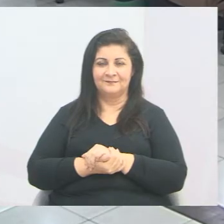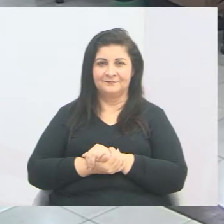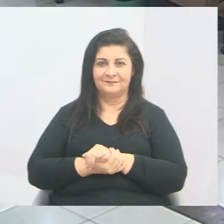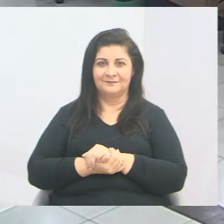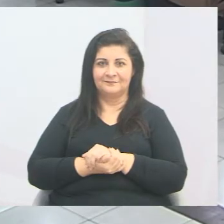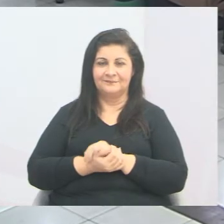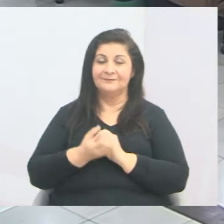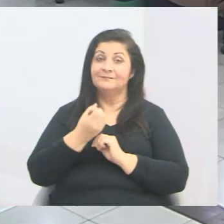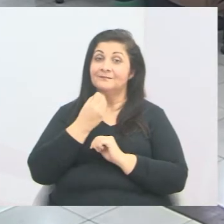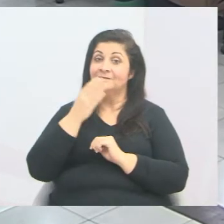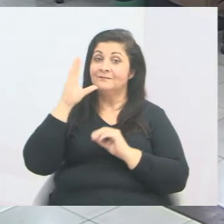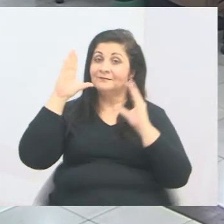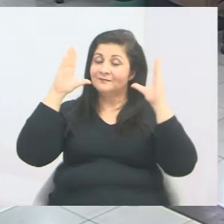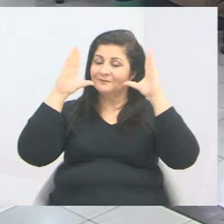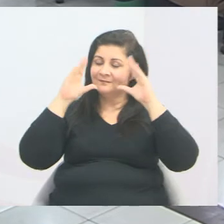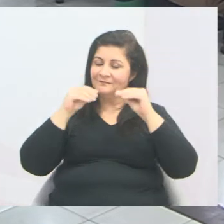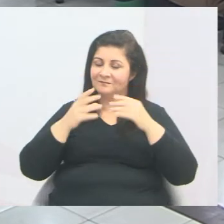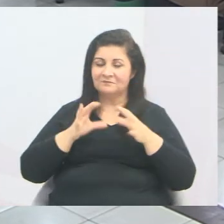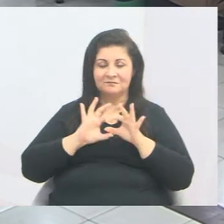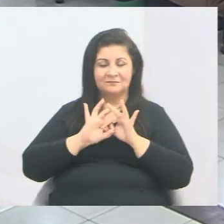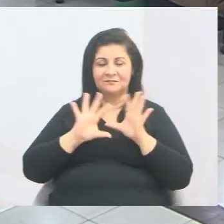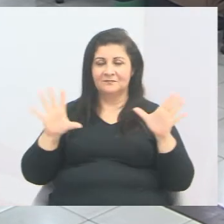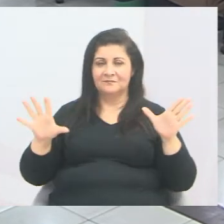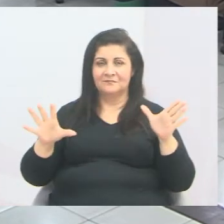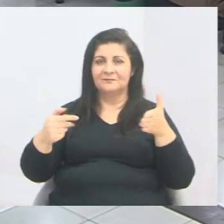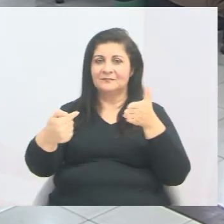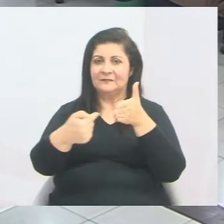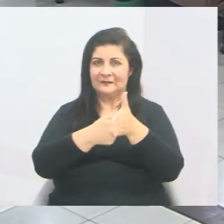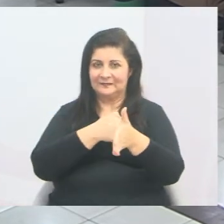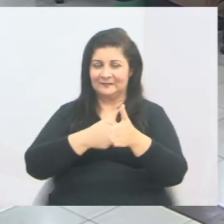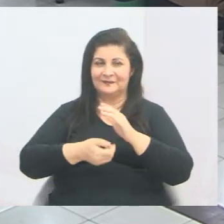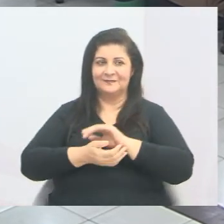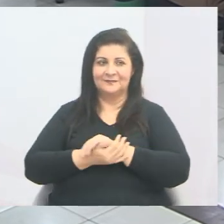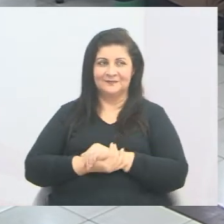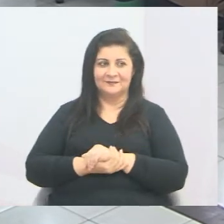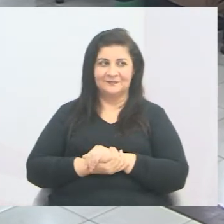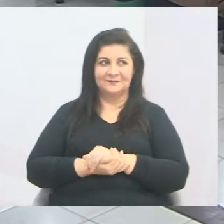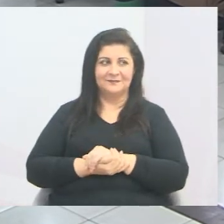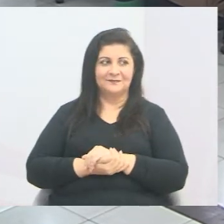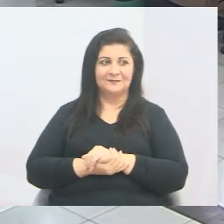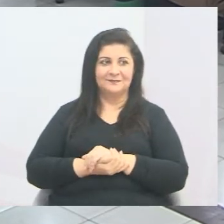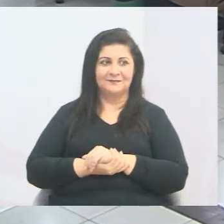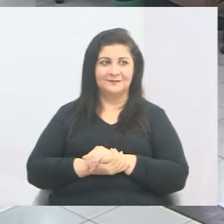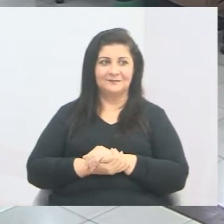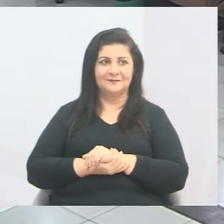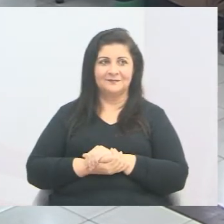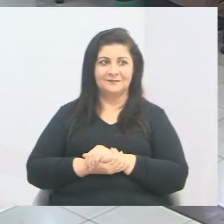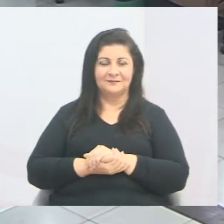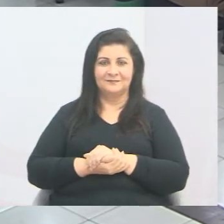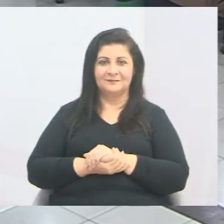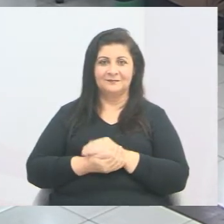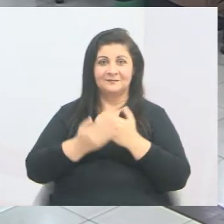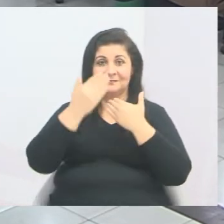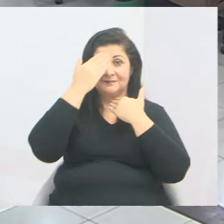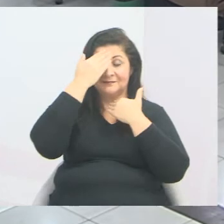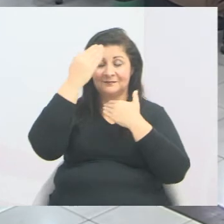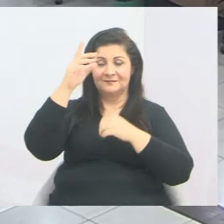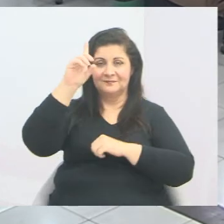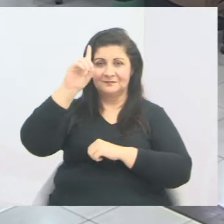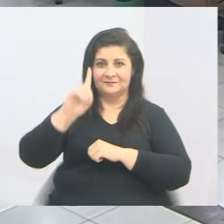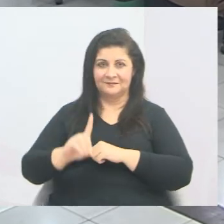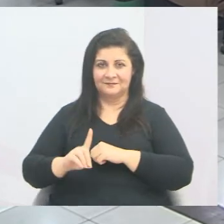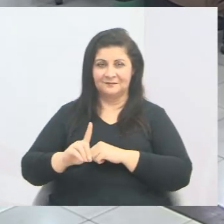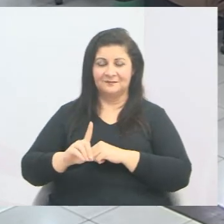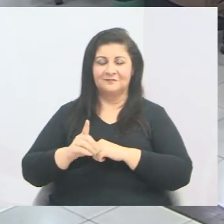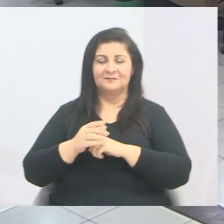Boa noite a todos, agradeço e fico aberto agora às perguntas a quem estiver. Agradeço aqui o diretor de